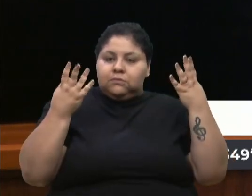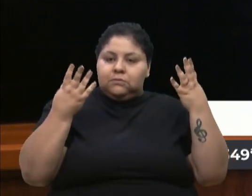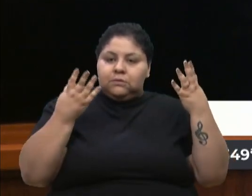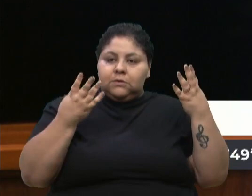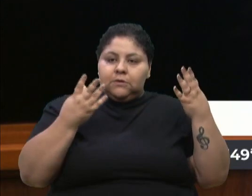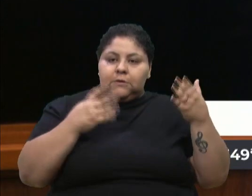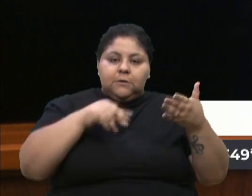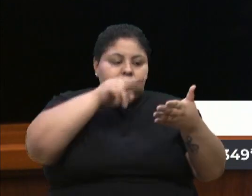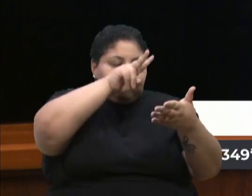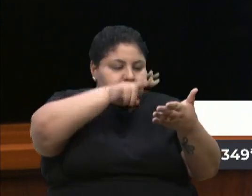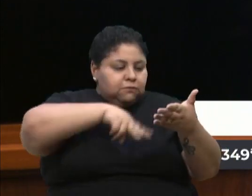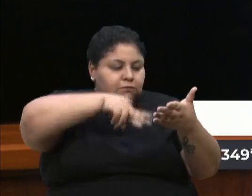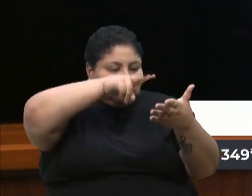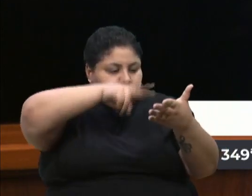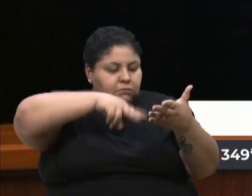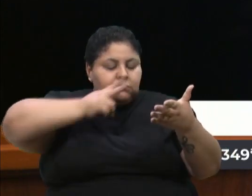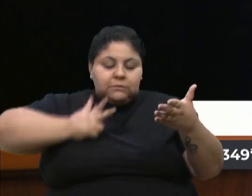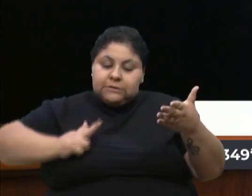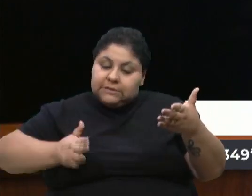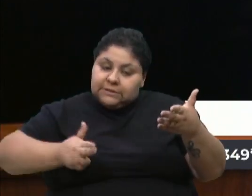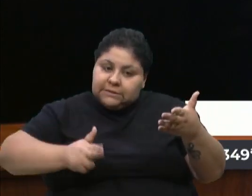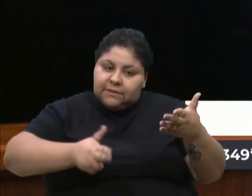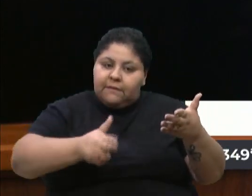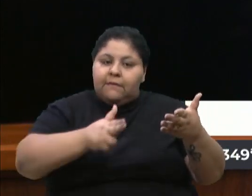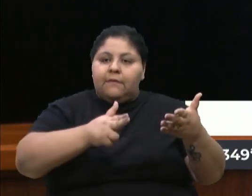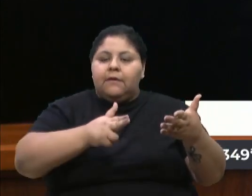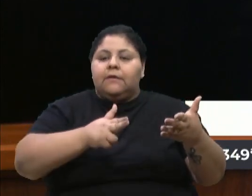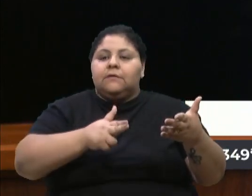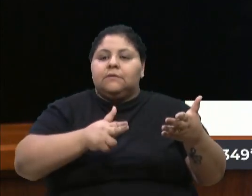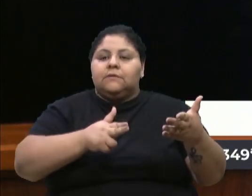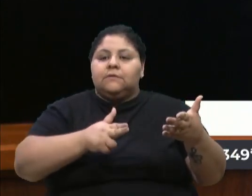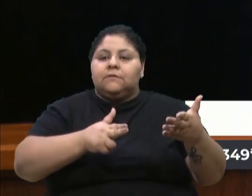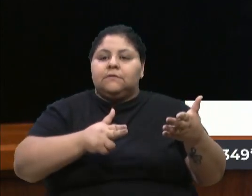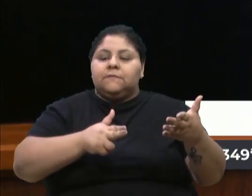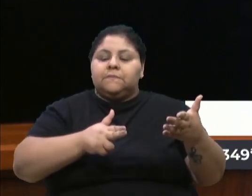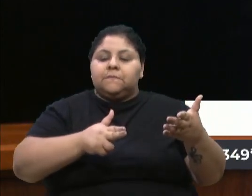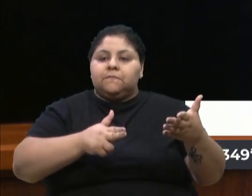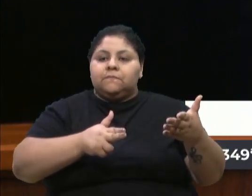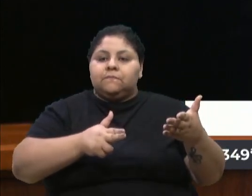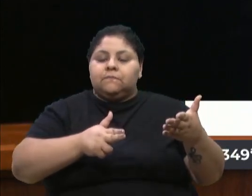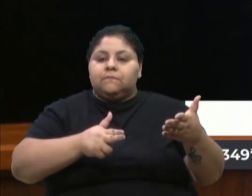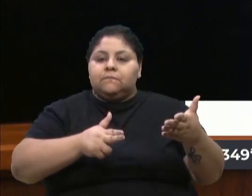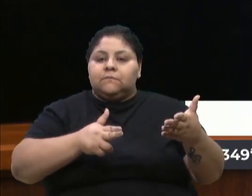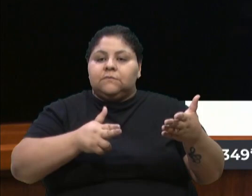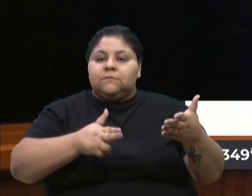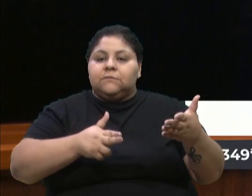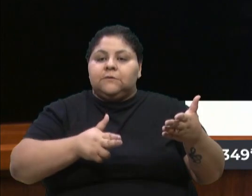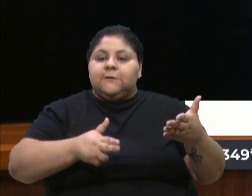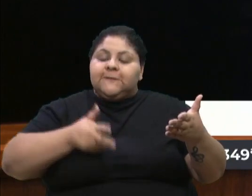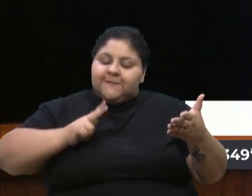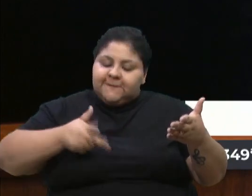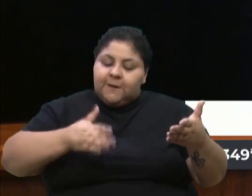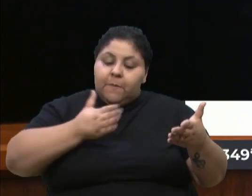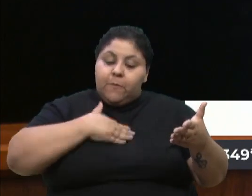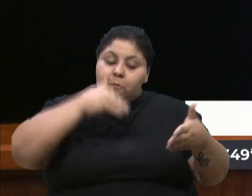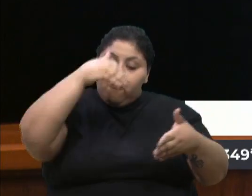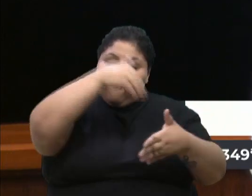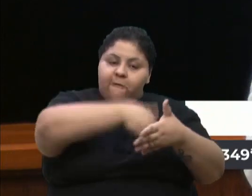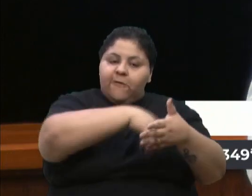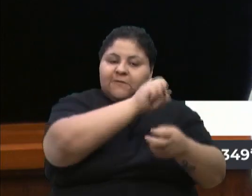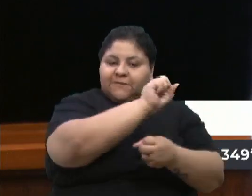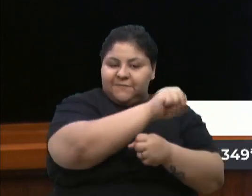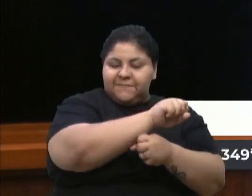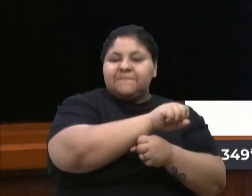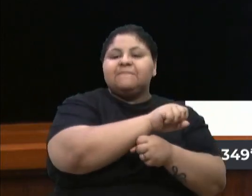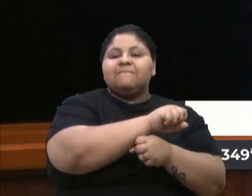leitura, sempre vai ter... Para declarar voto, senhor presidente. Sempre vai ter o meu voto favorável e o